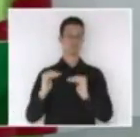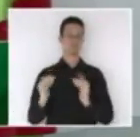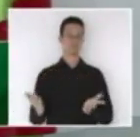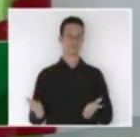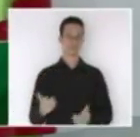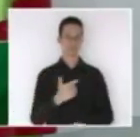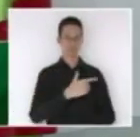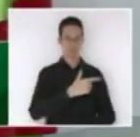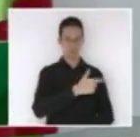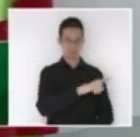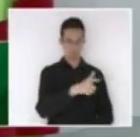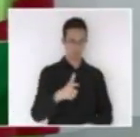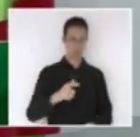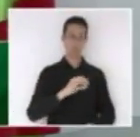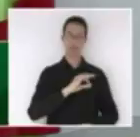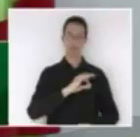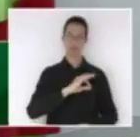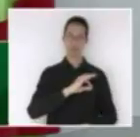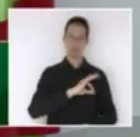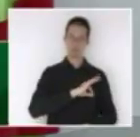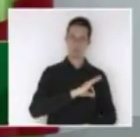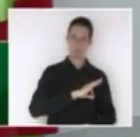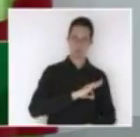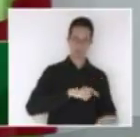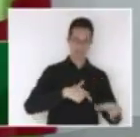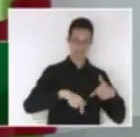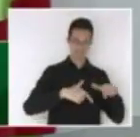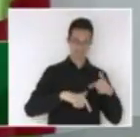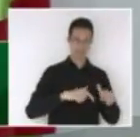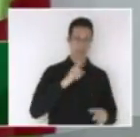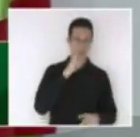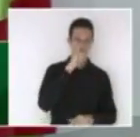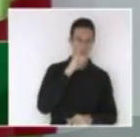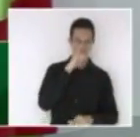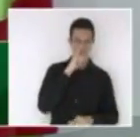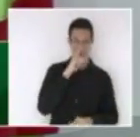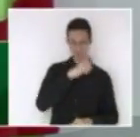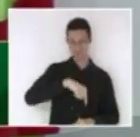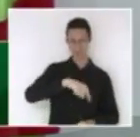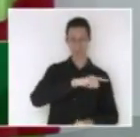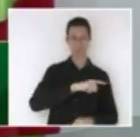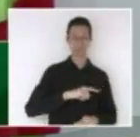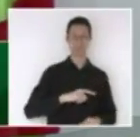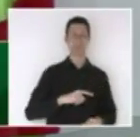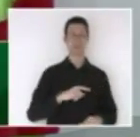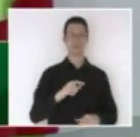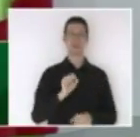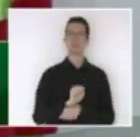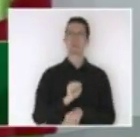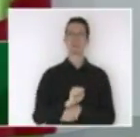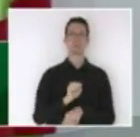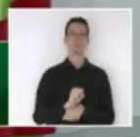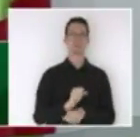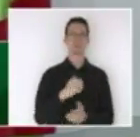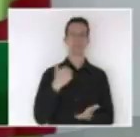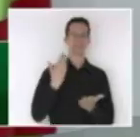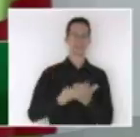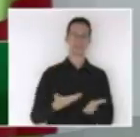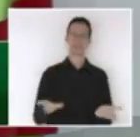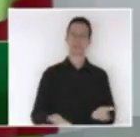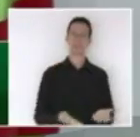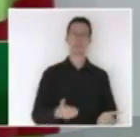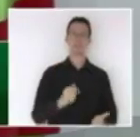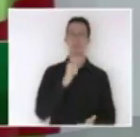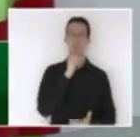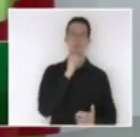estão na linha de frente estão aguardando promoção. Policial que já trabalhou a vida toda,